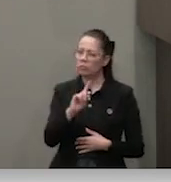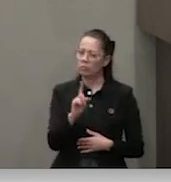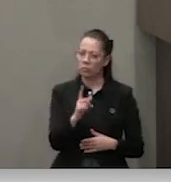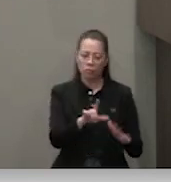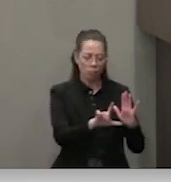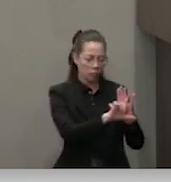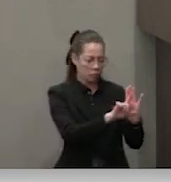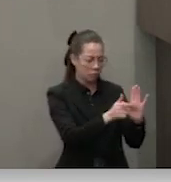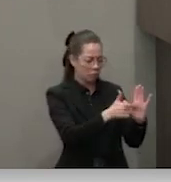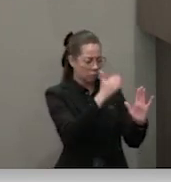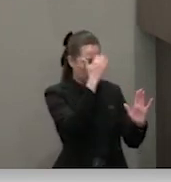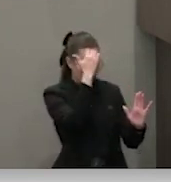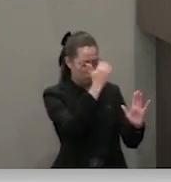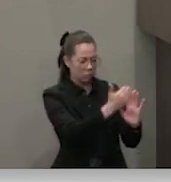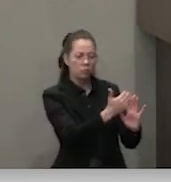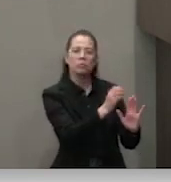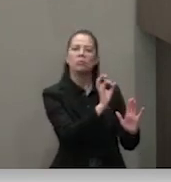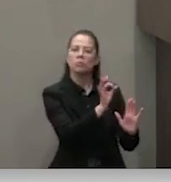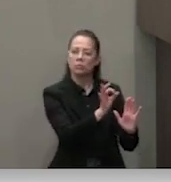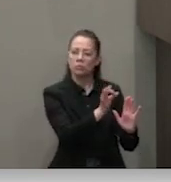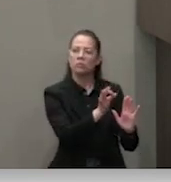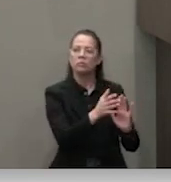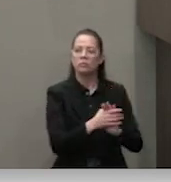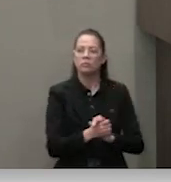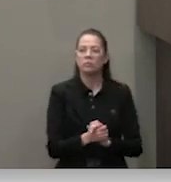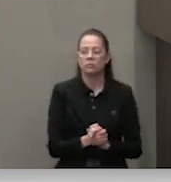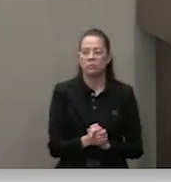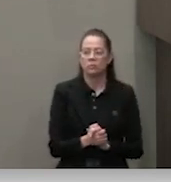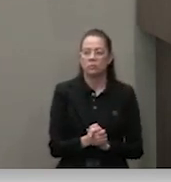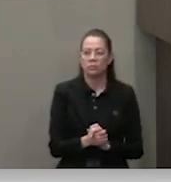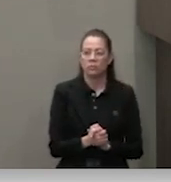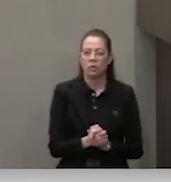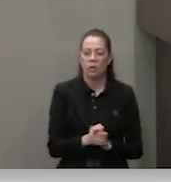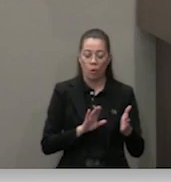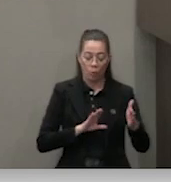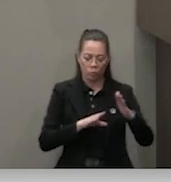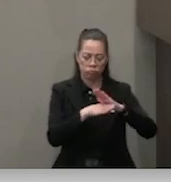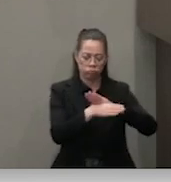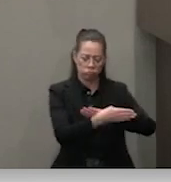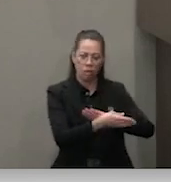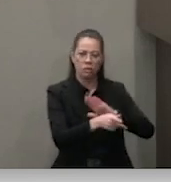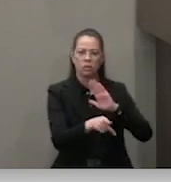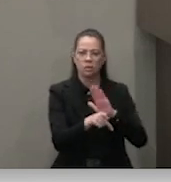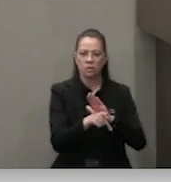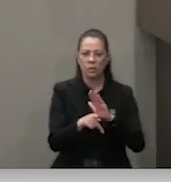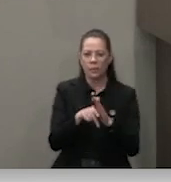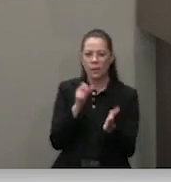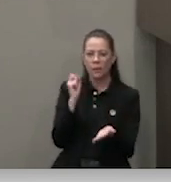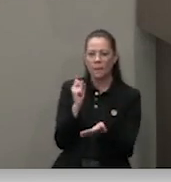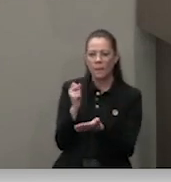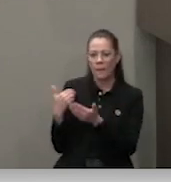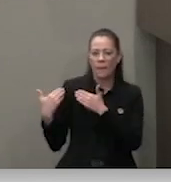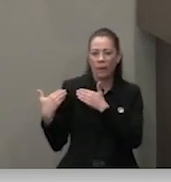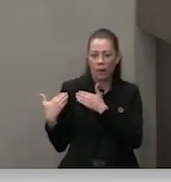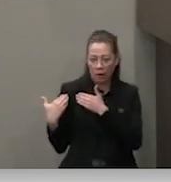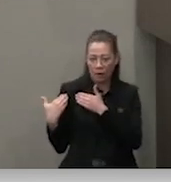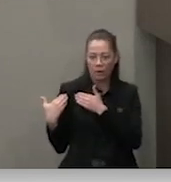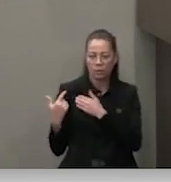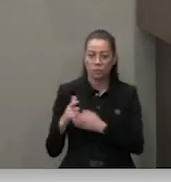ser cumprida a previsão do acesso aos cargos públicos está no Artigo